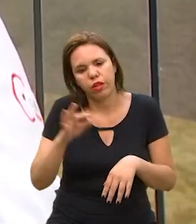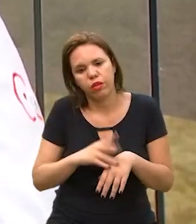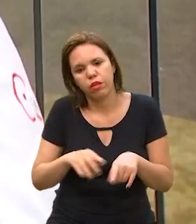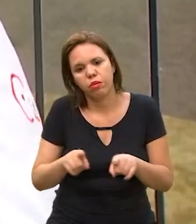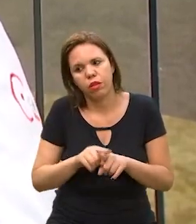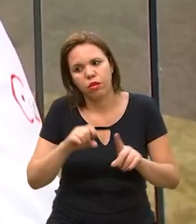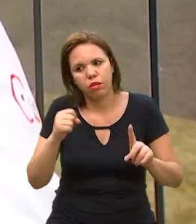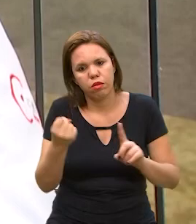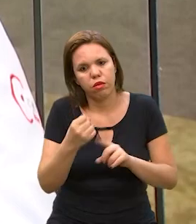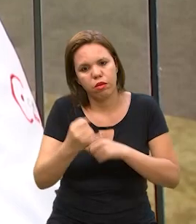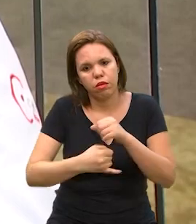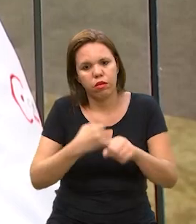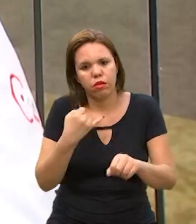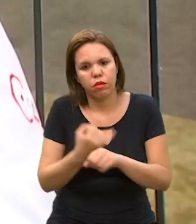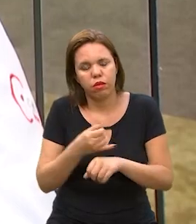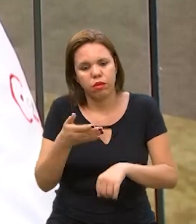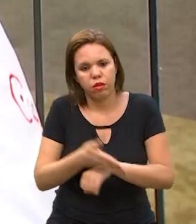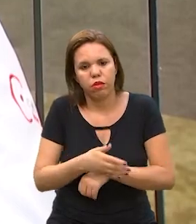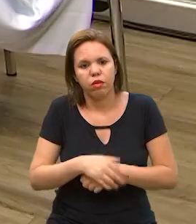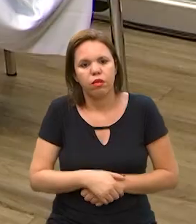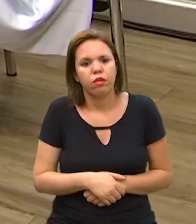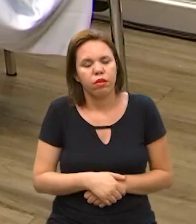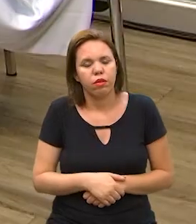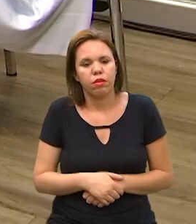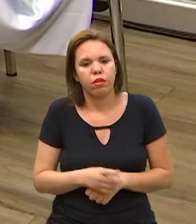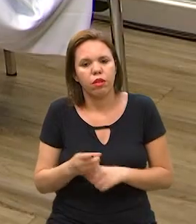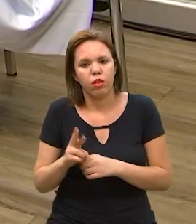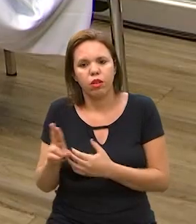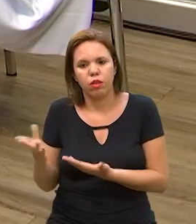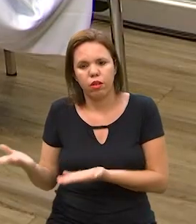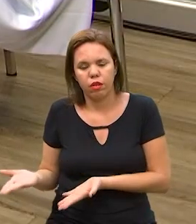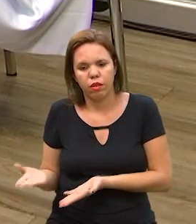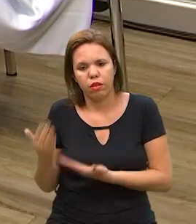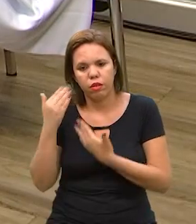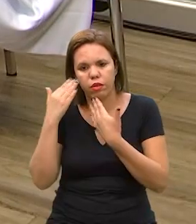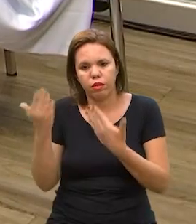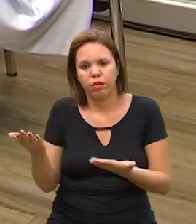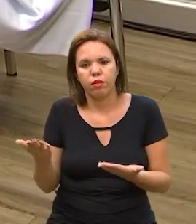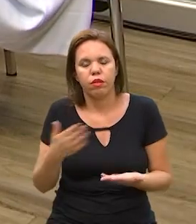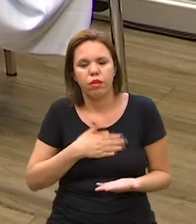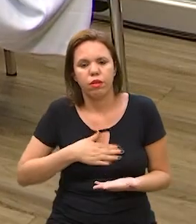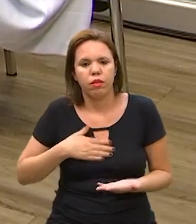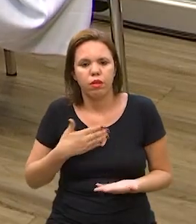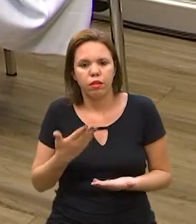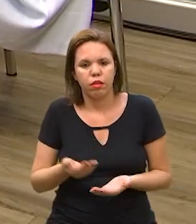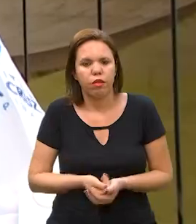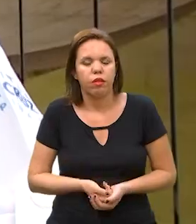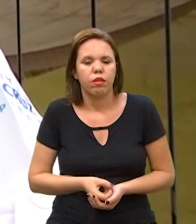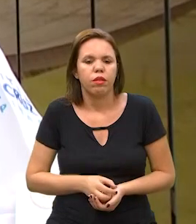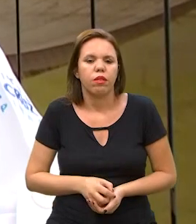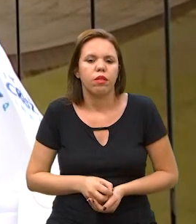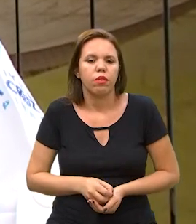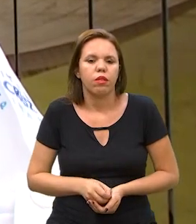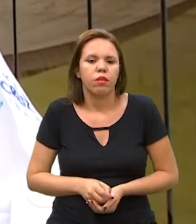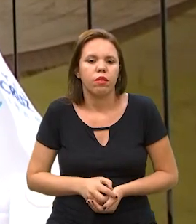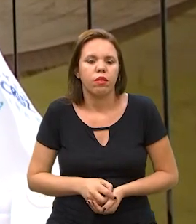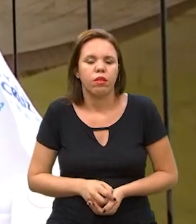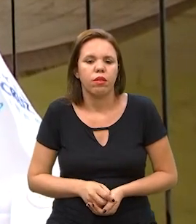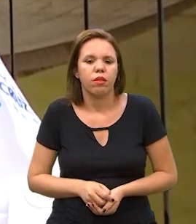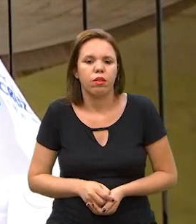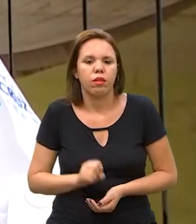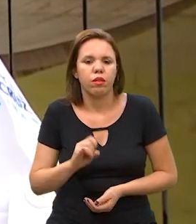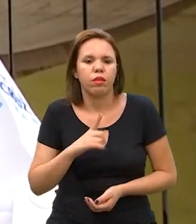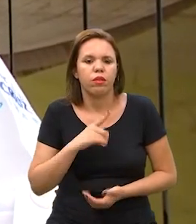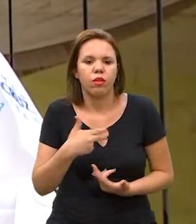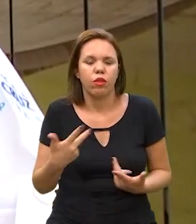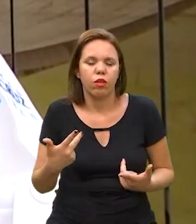no site da sociedade para estar acessando. Doutora? Muito obrigada, gostaria de agradecer.